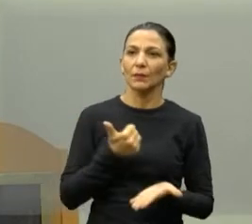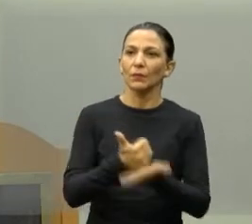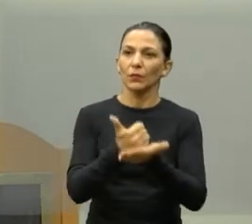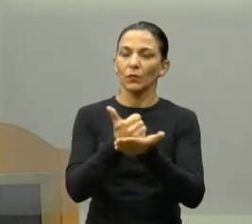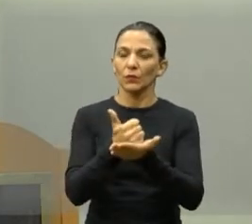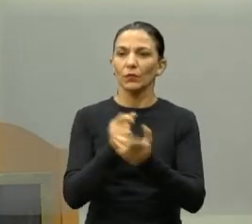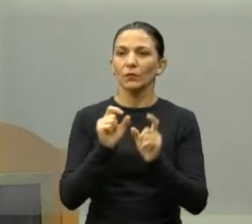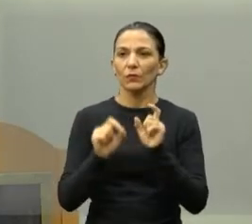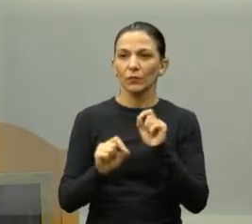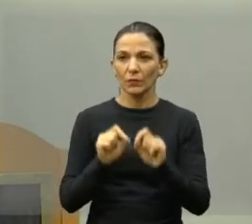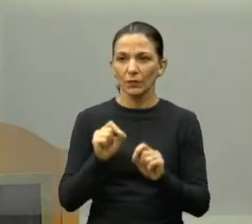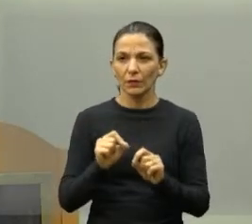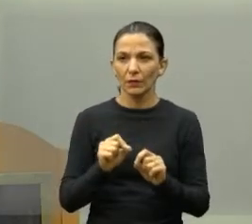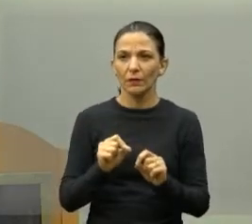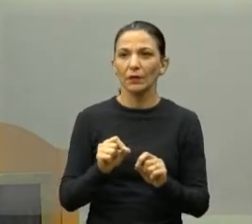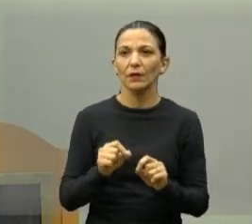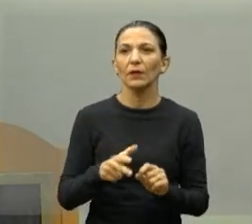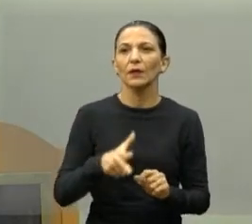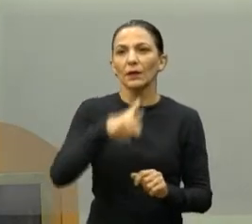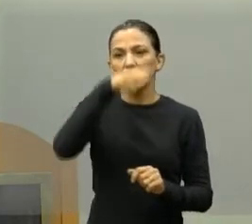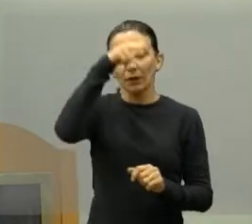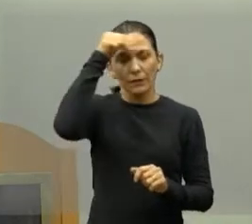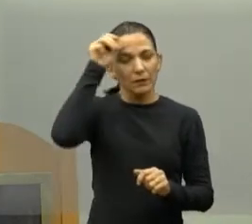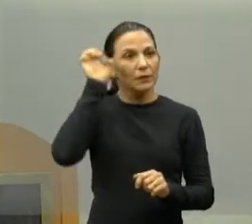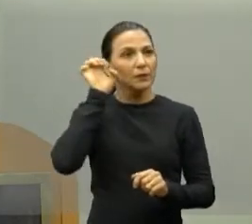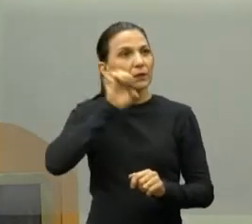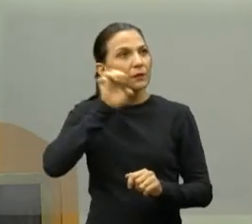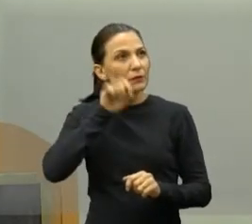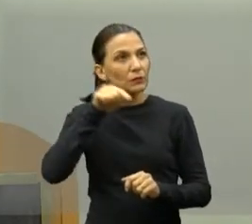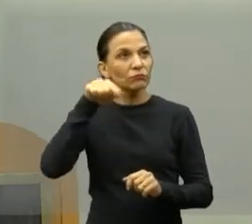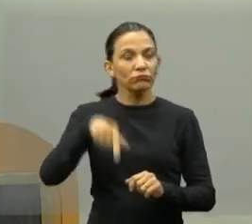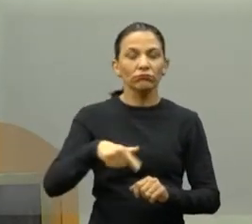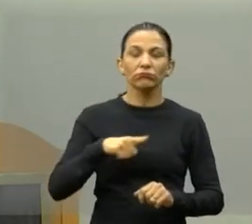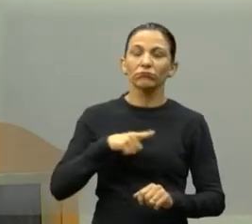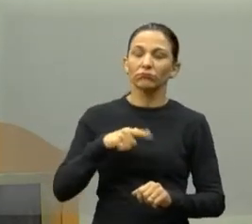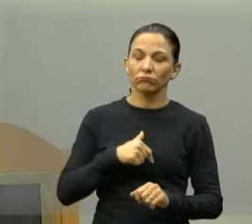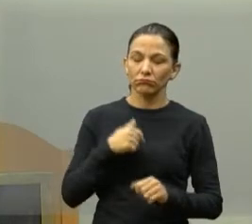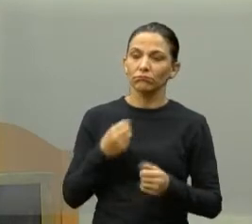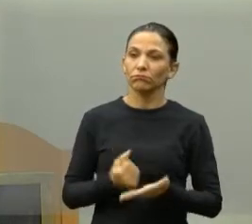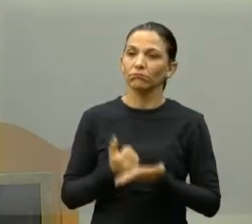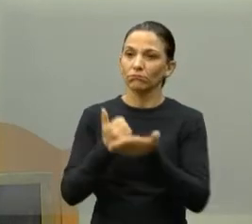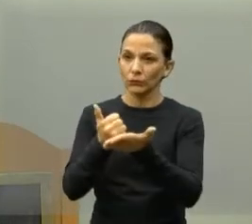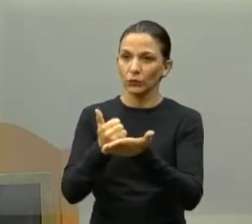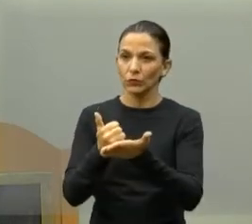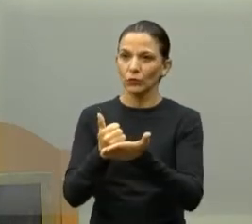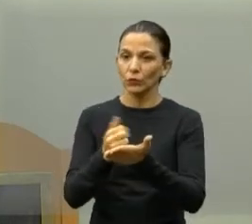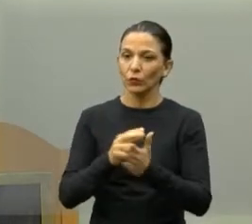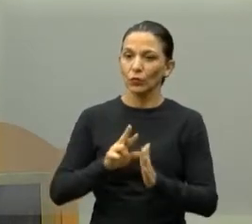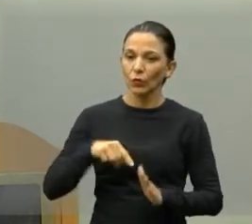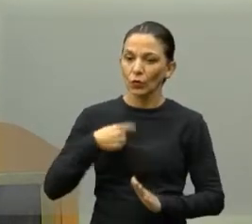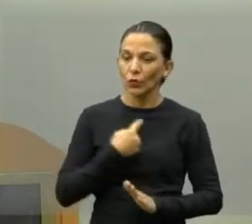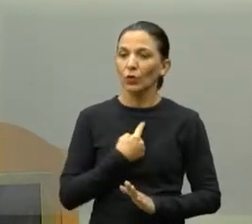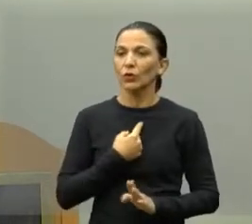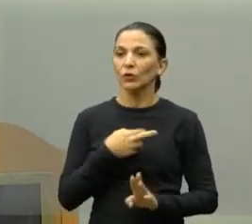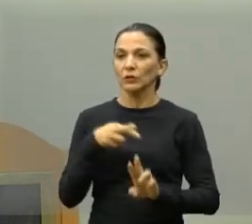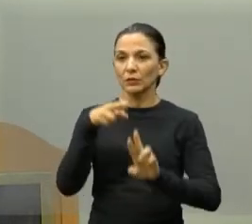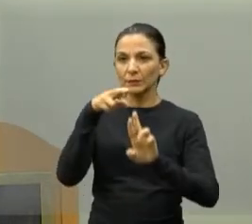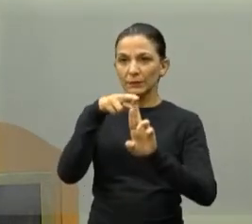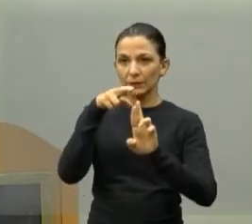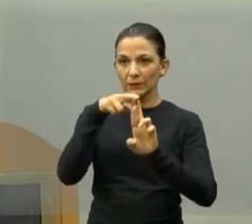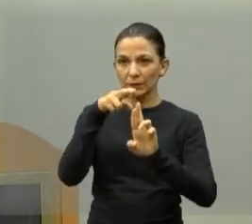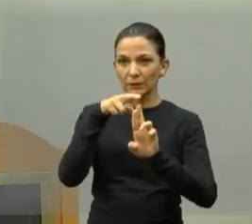que o prefeito Edinho Silva dá para Ferroviária que essa casa daí vai continuar dando porque nós falamos em nome da população EA população